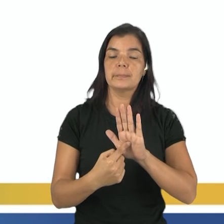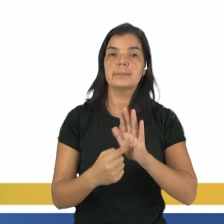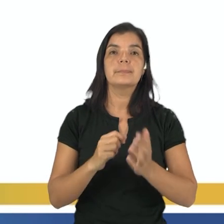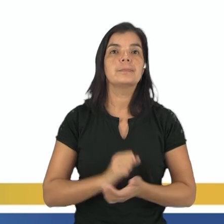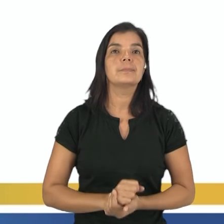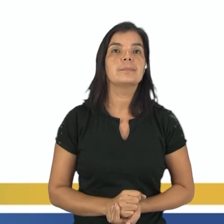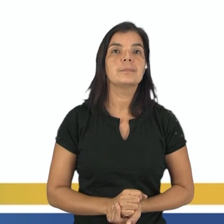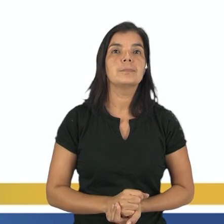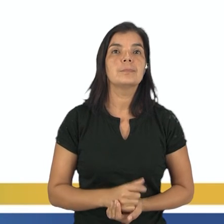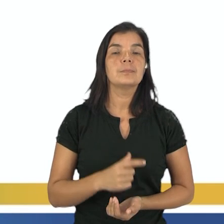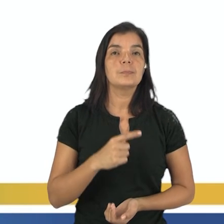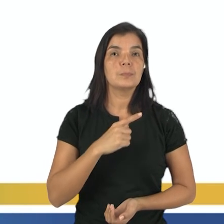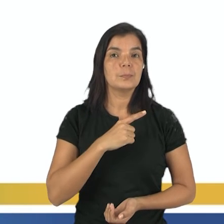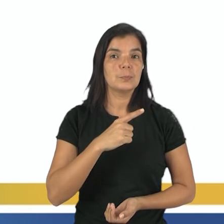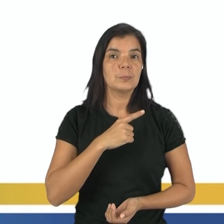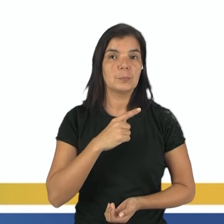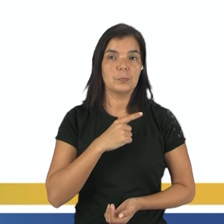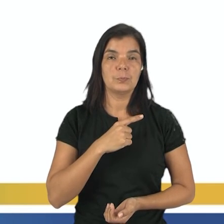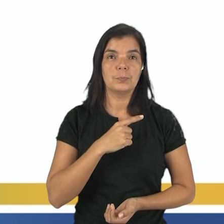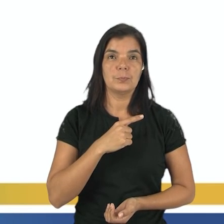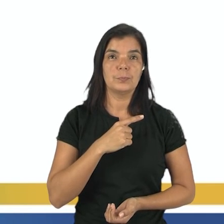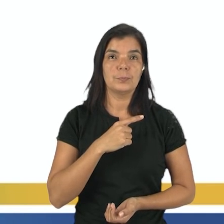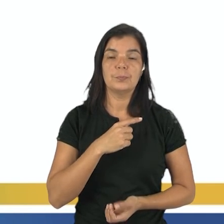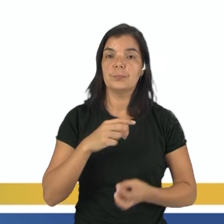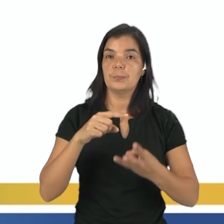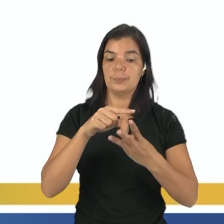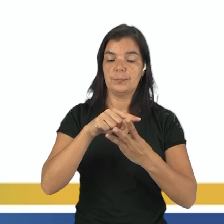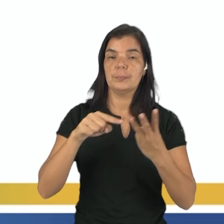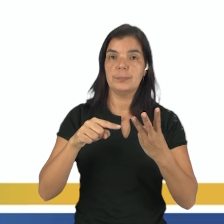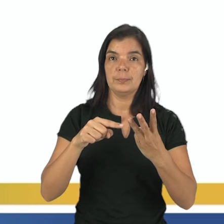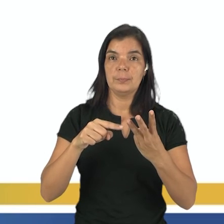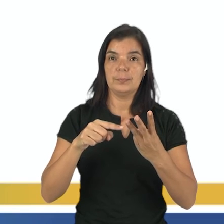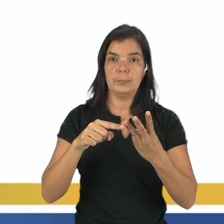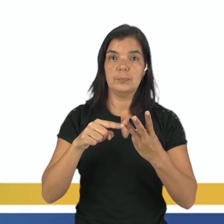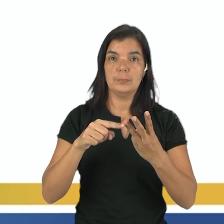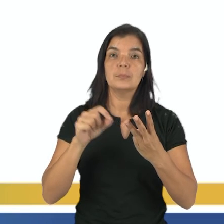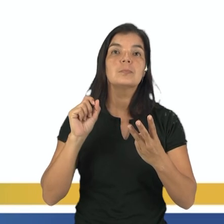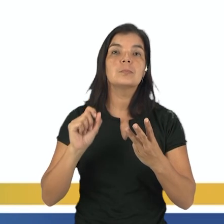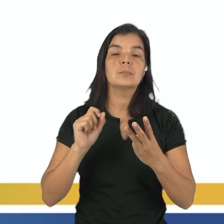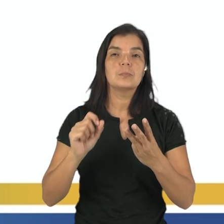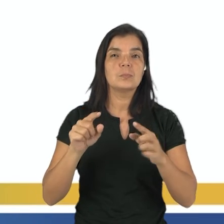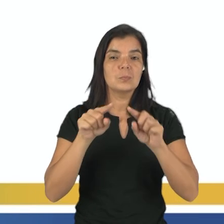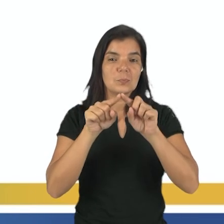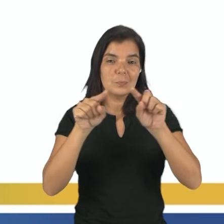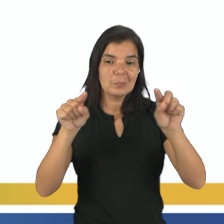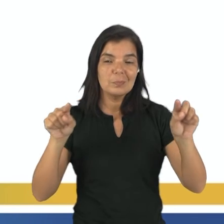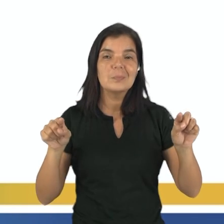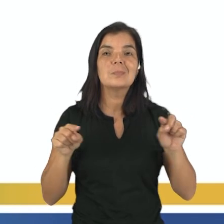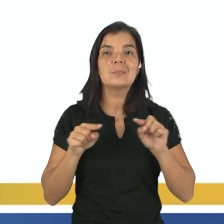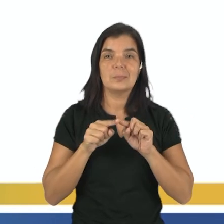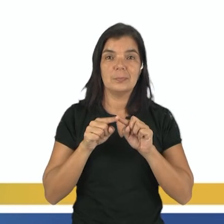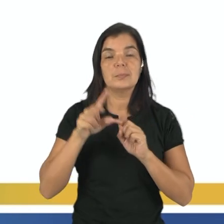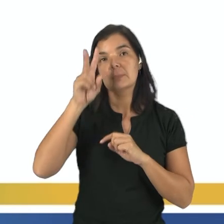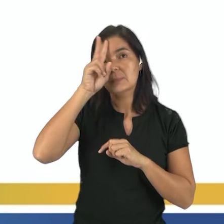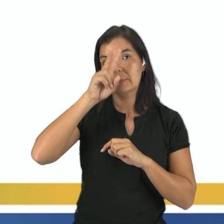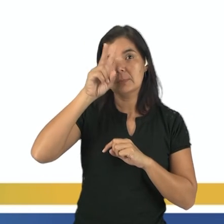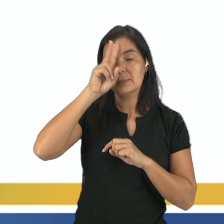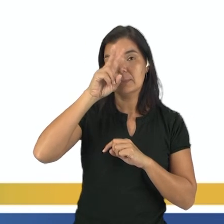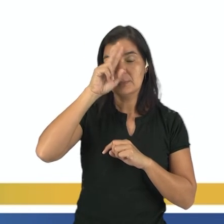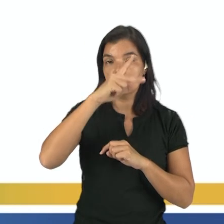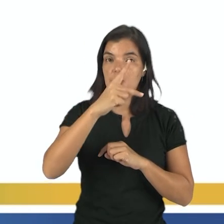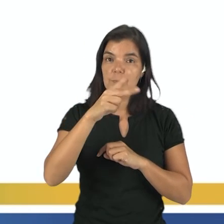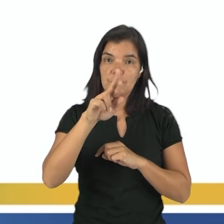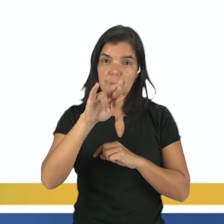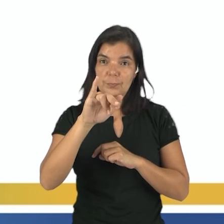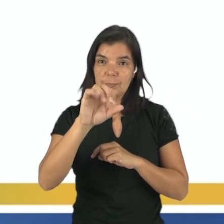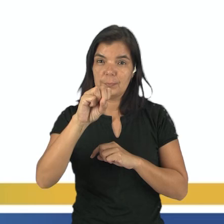aí. 3 das faces deles são retângulos. Lembra que eu falei para vocês que nos